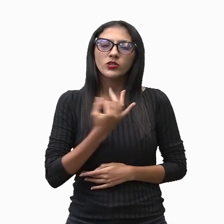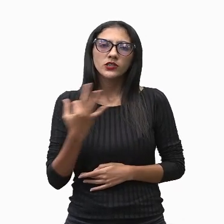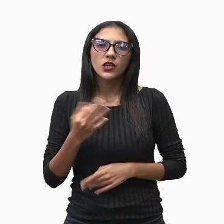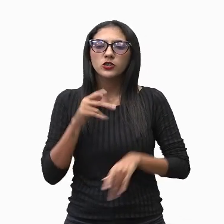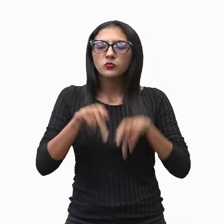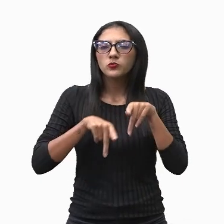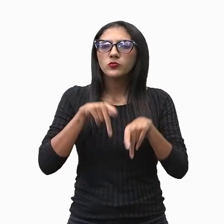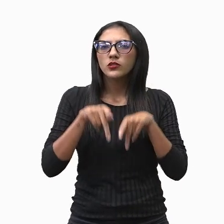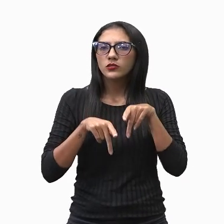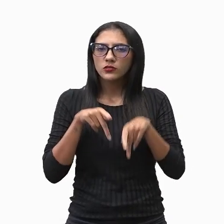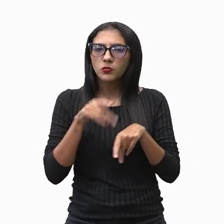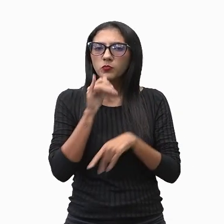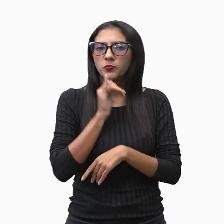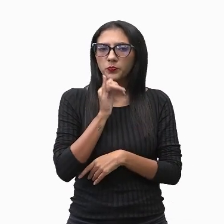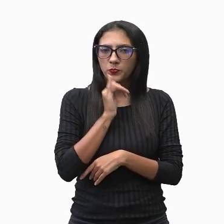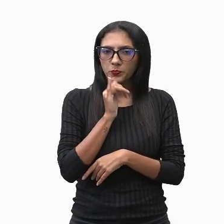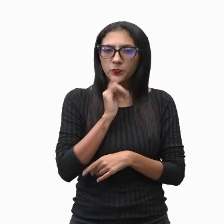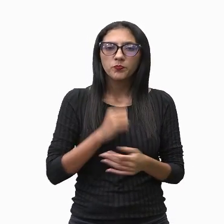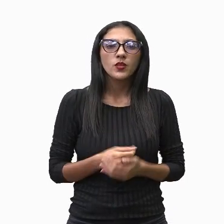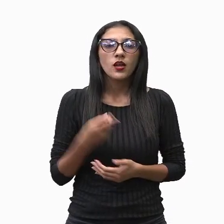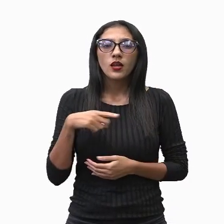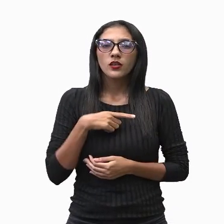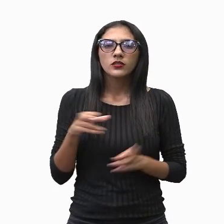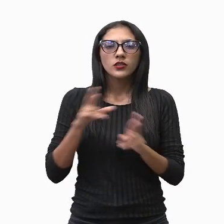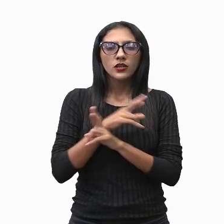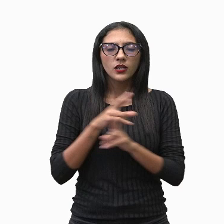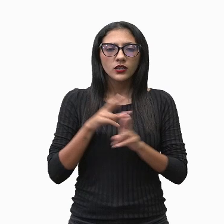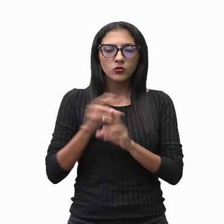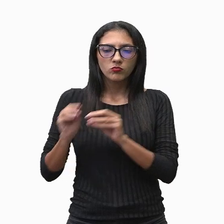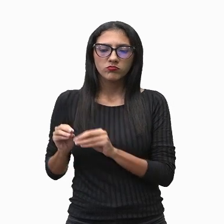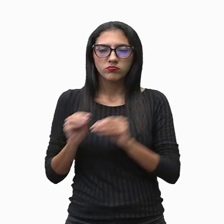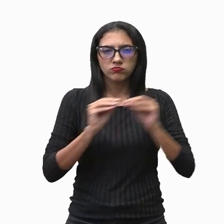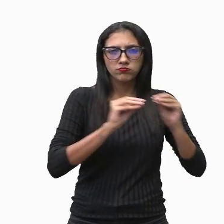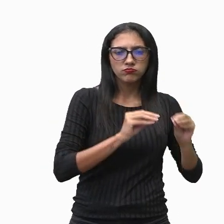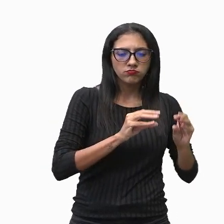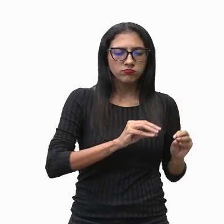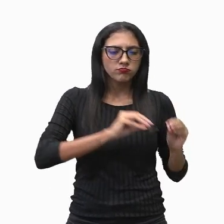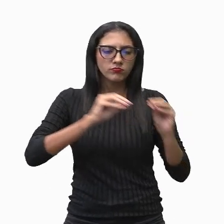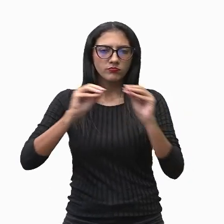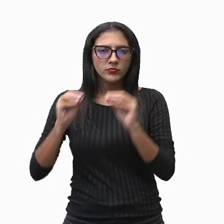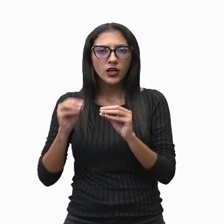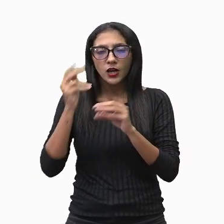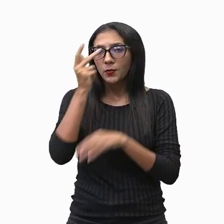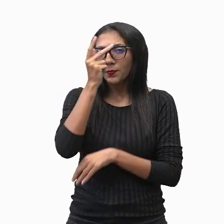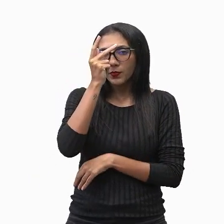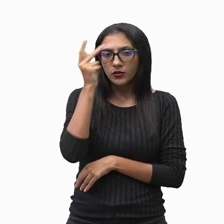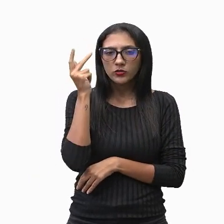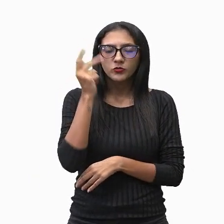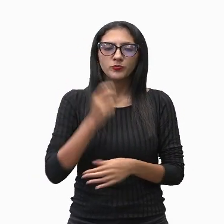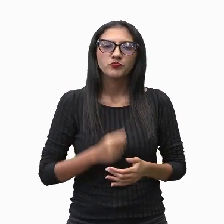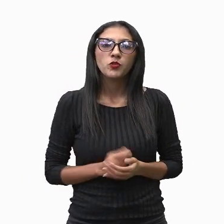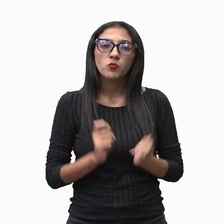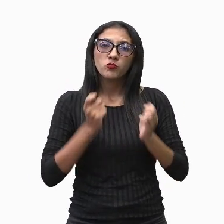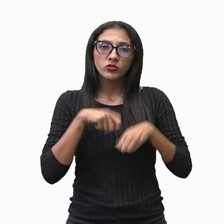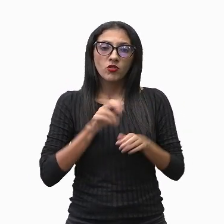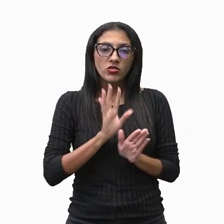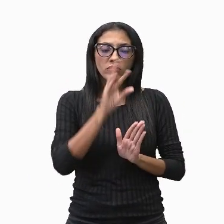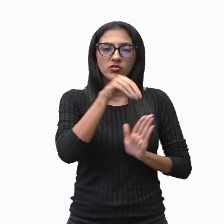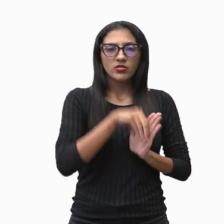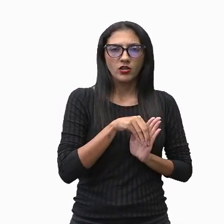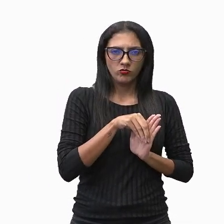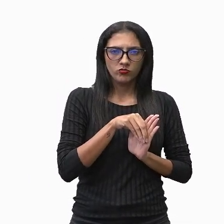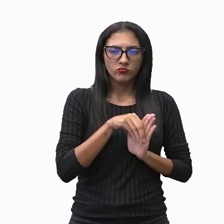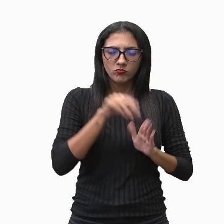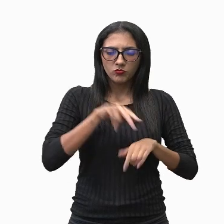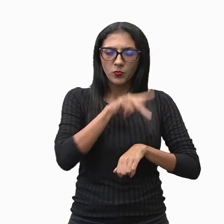não é isso? As migrações referem-se ao movimento de pessoas de um local para o outro, podendo ser internas, quando são